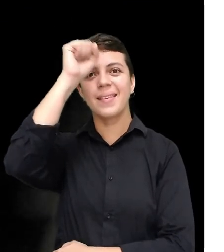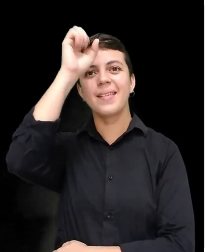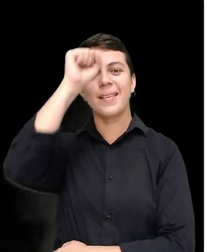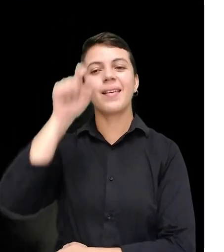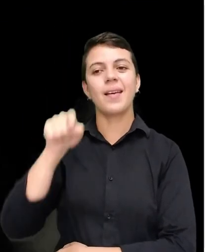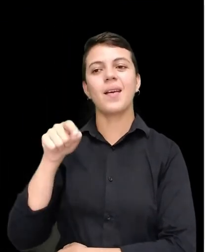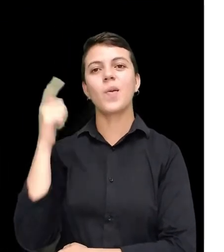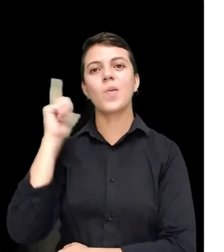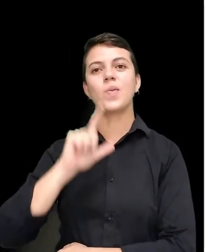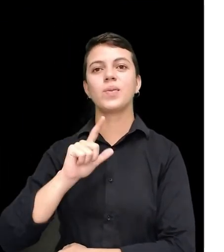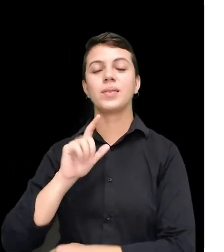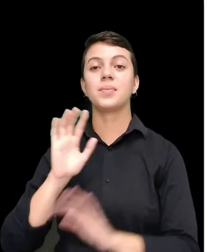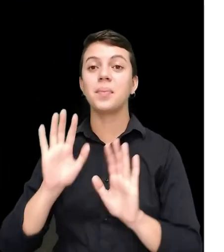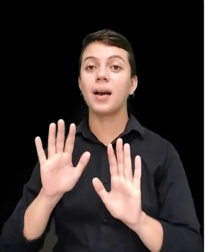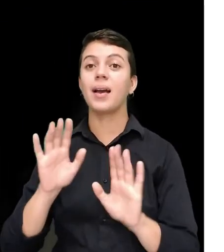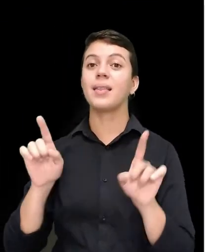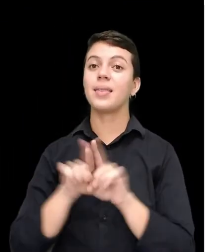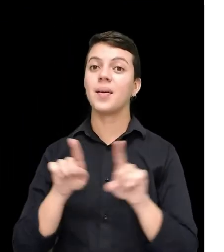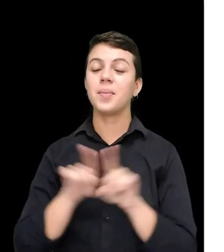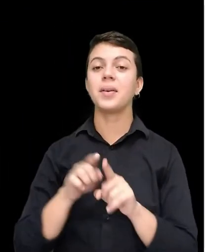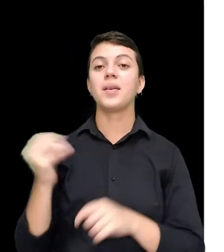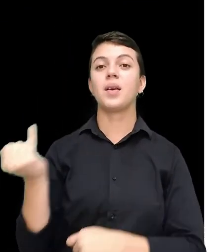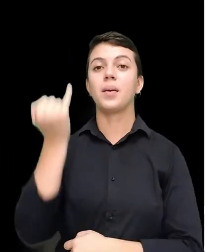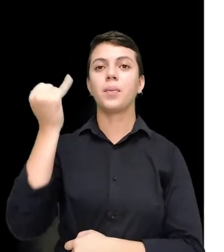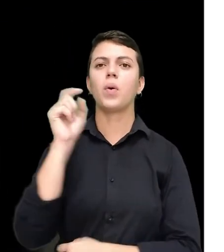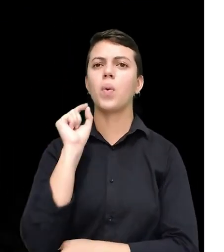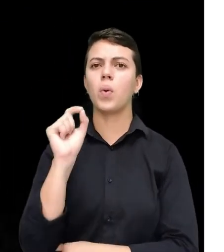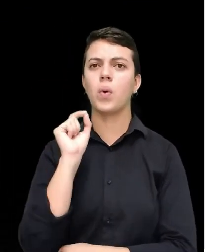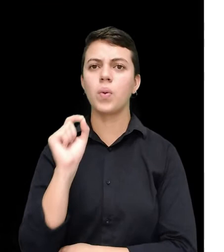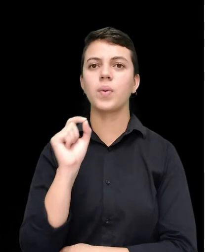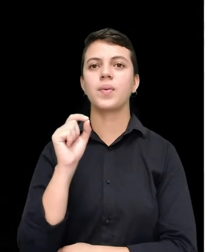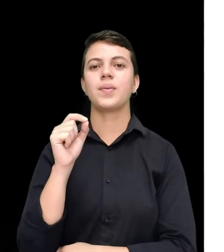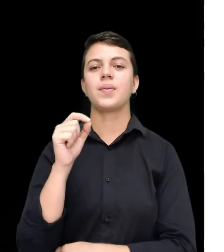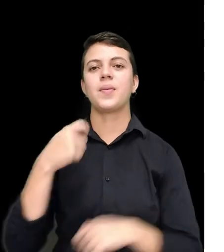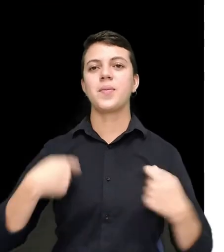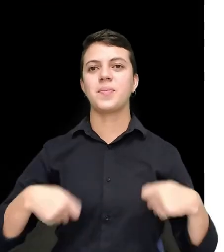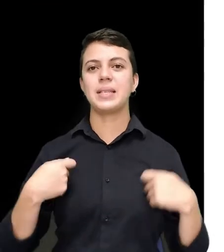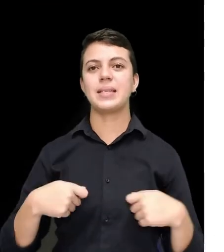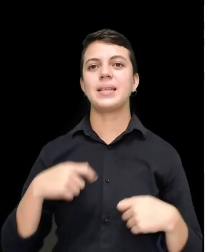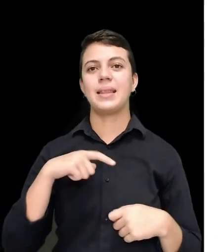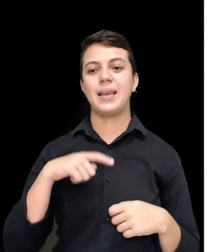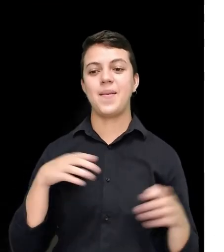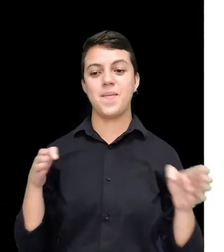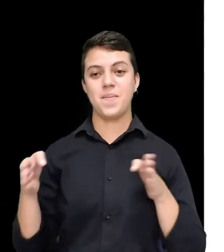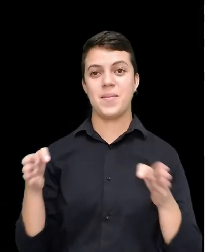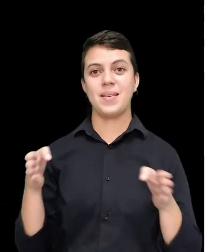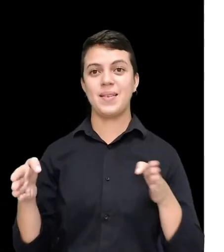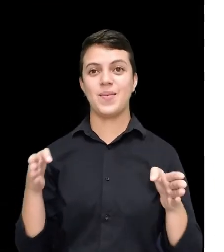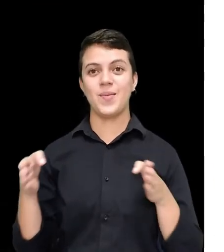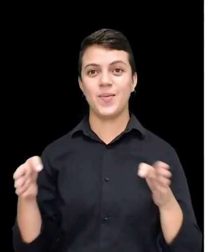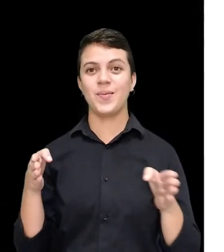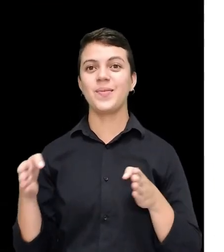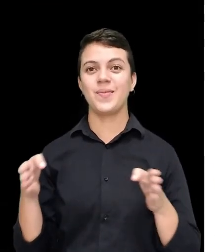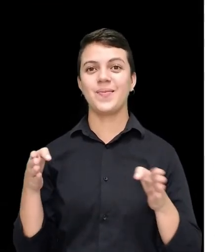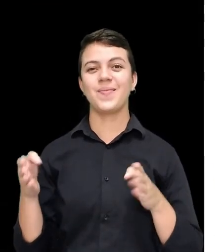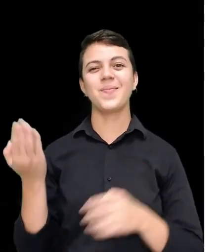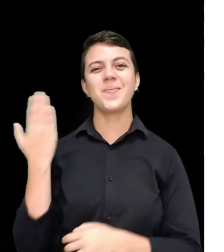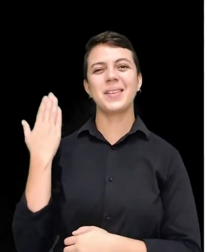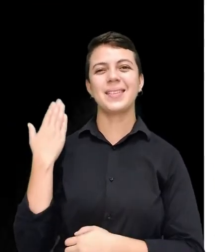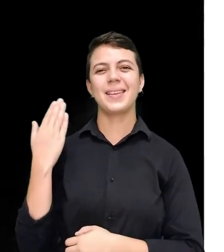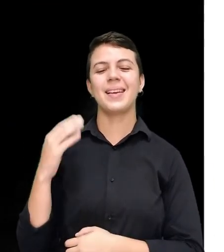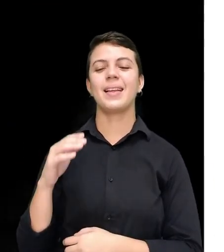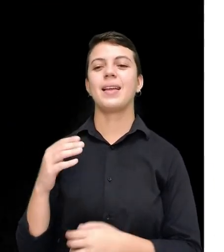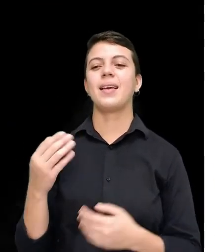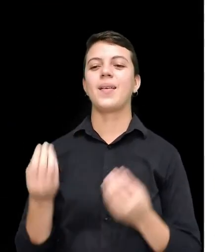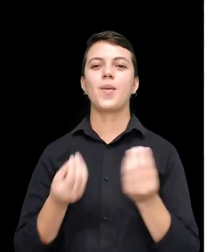o aluno como sujeito, mas também a gente tem que entender que à época ainda